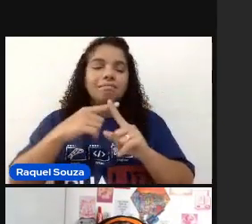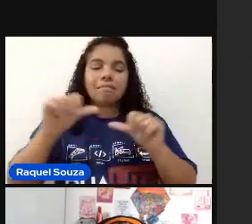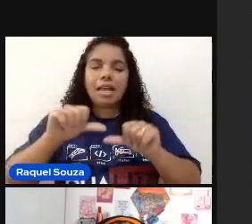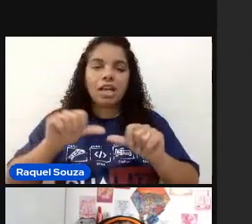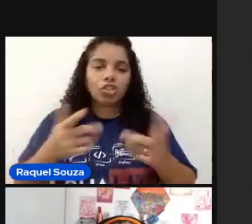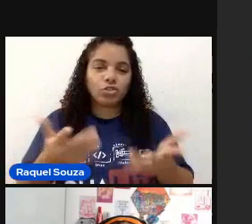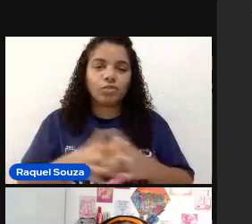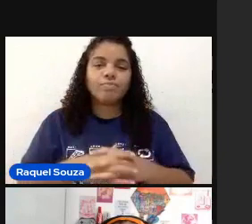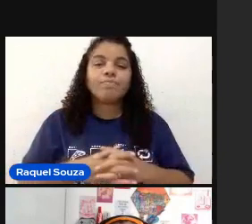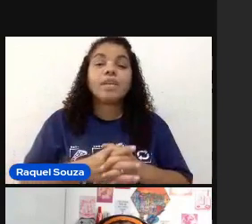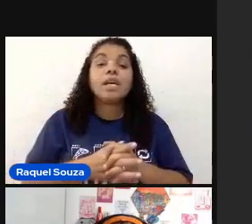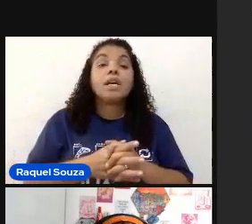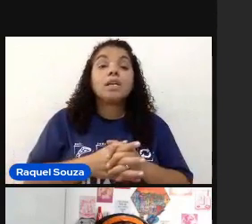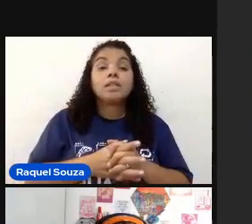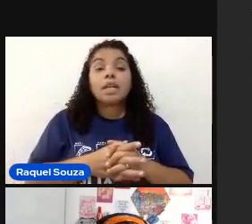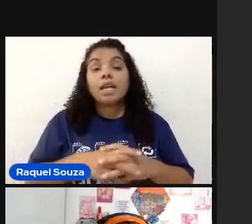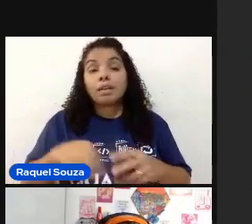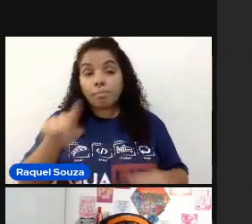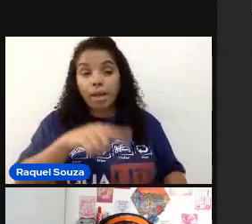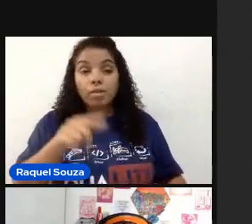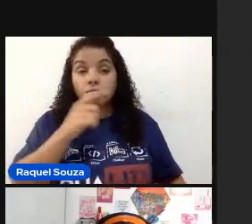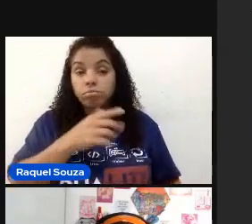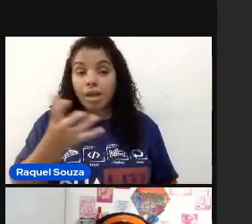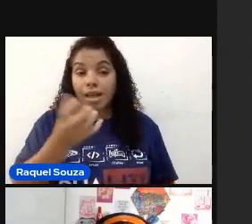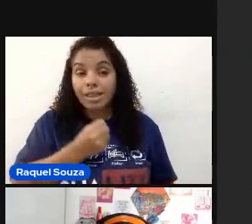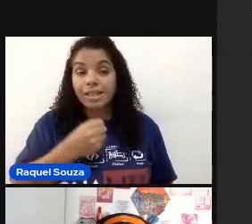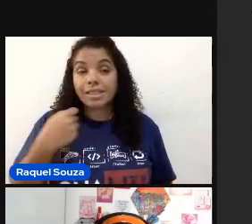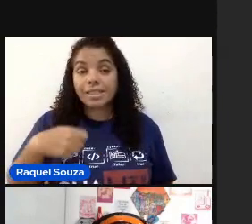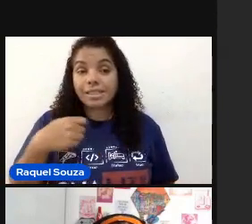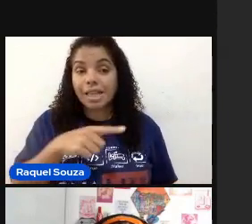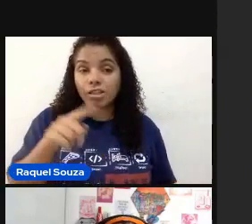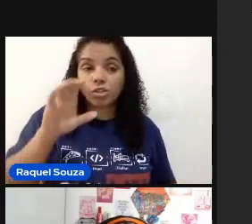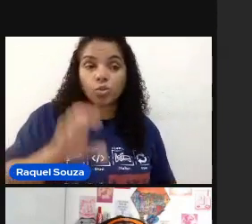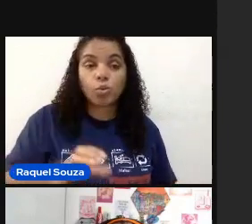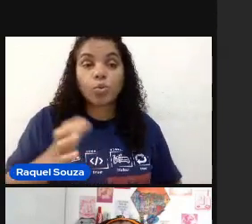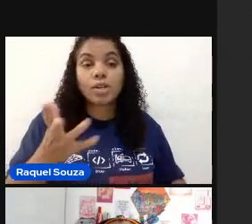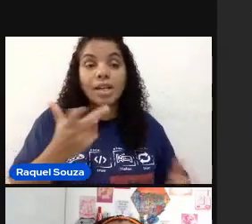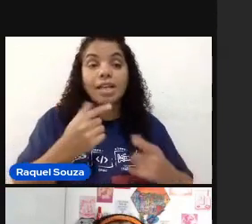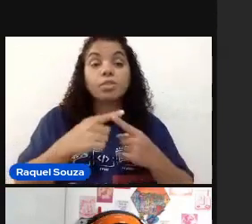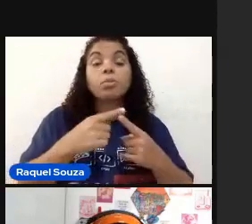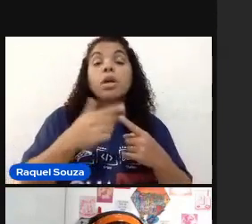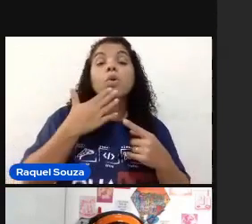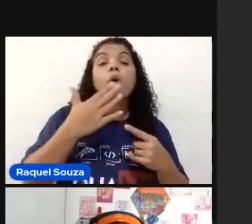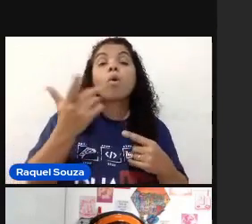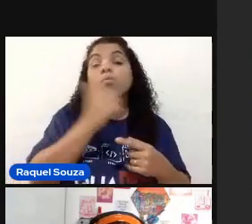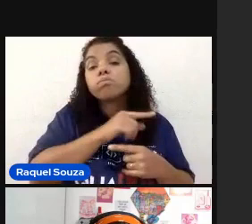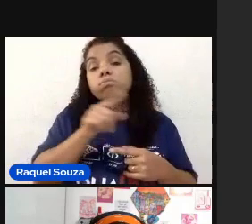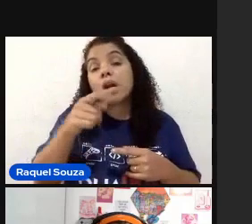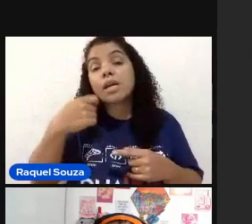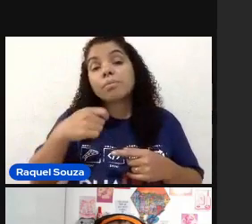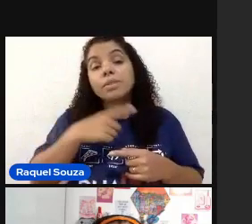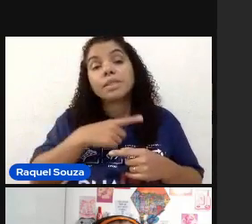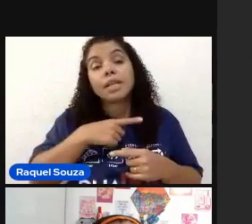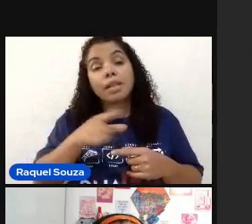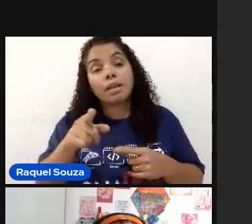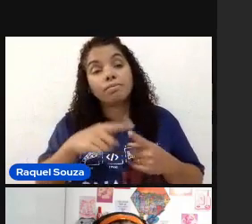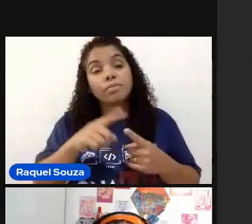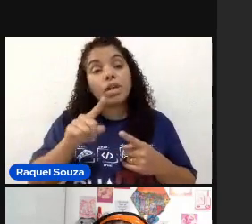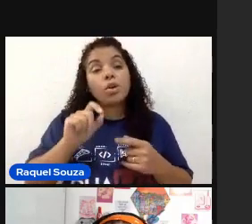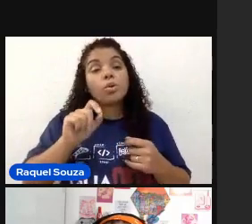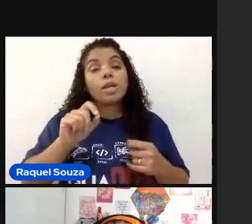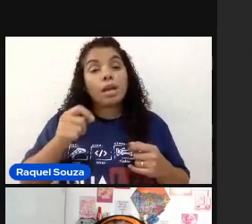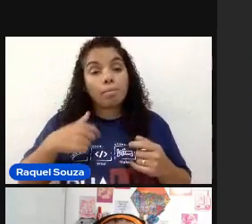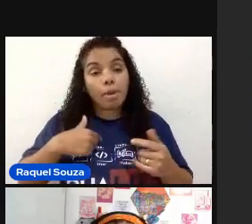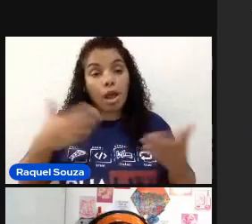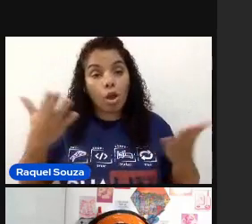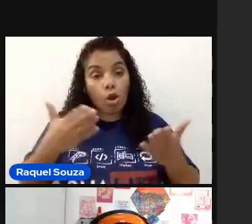com isso, eu consiga atender a necessidade desse cliente. Porque aí, quais são os ganhos que ele quer ter? Então, o que para hoje, para